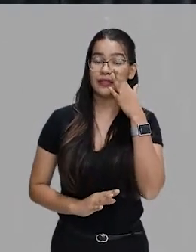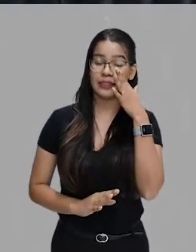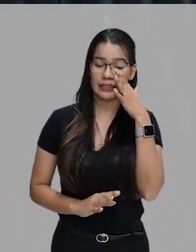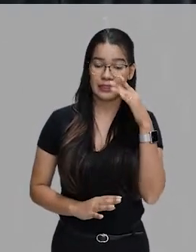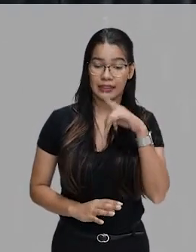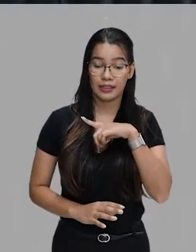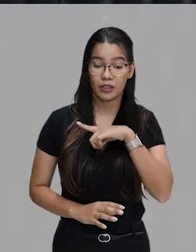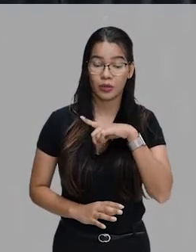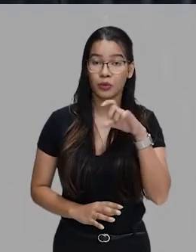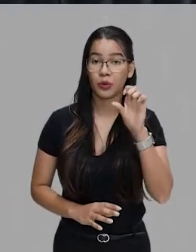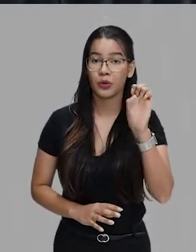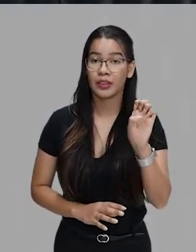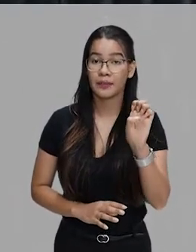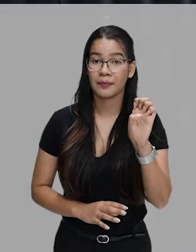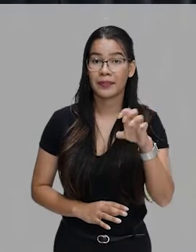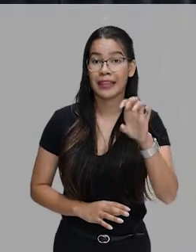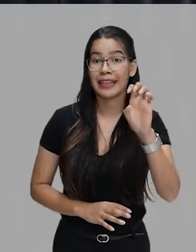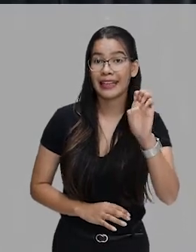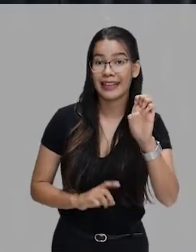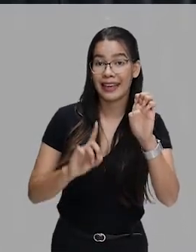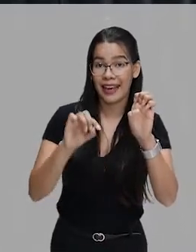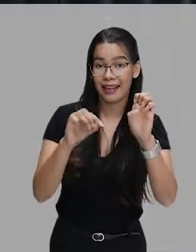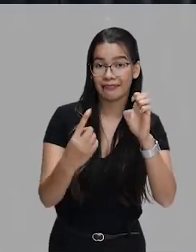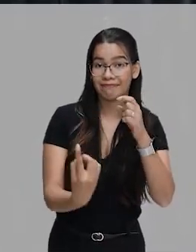i. I é aditiva.